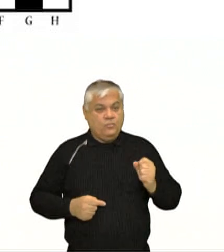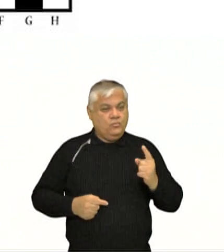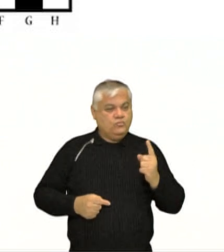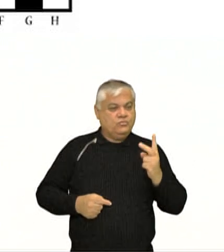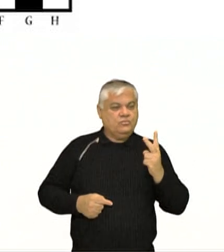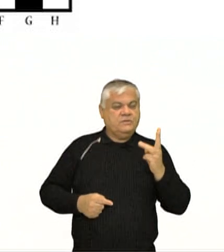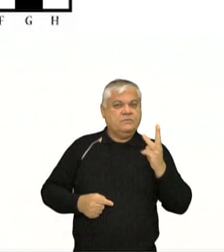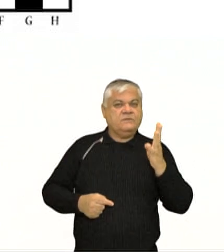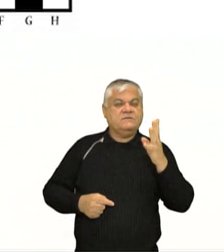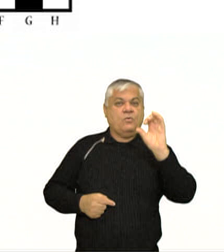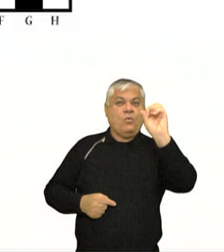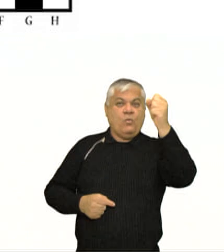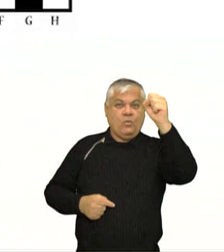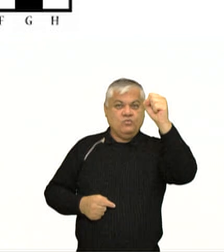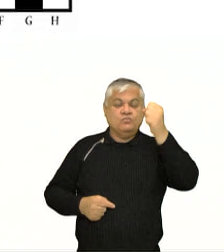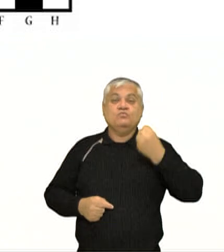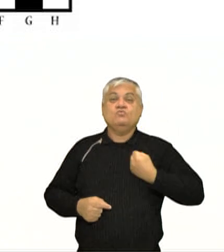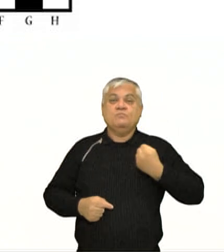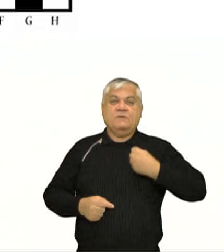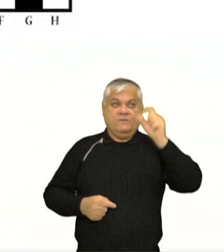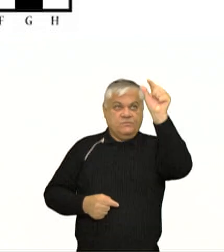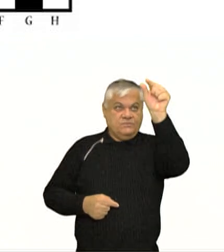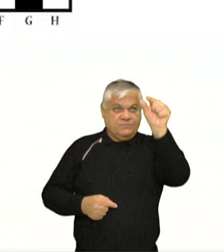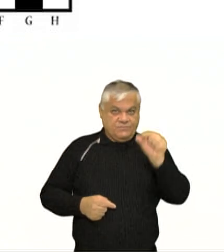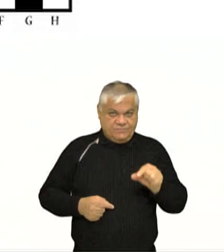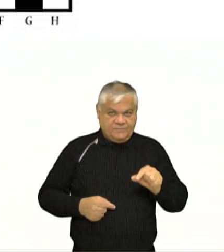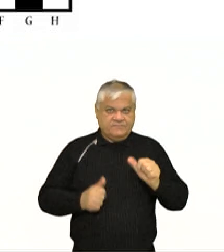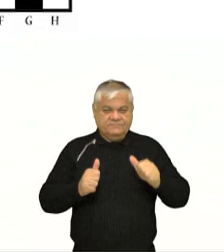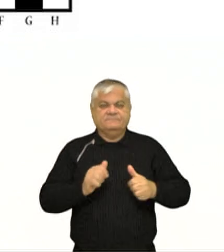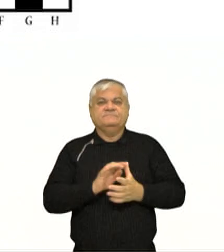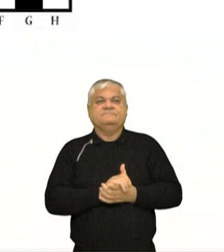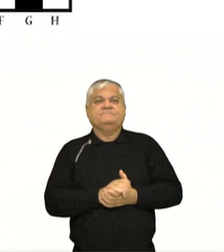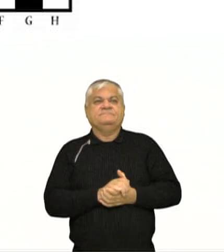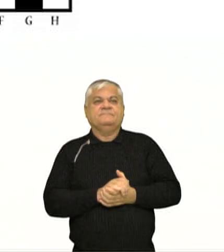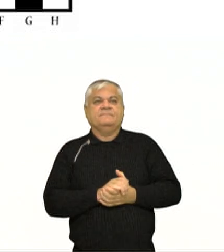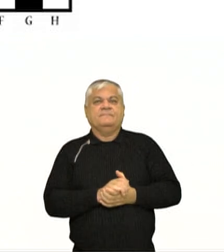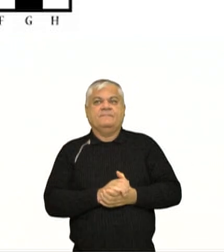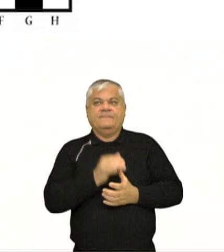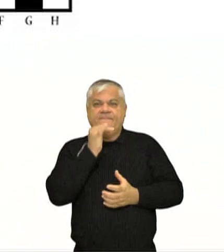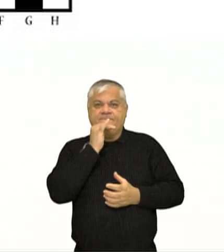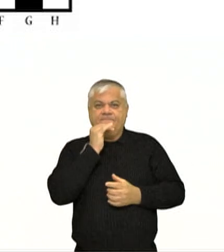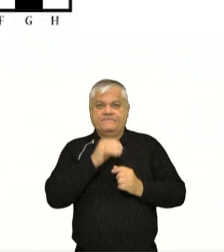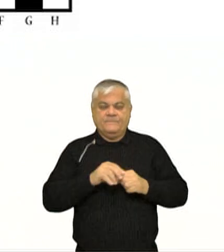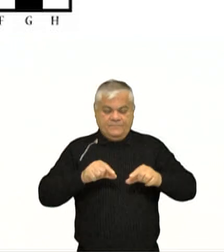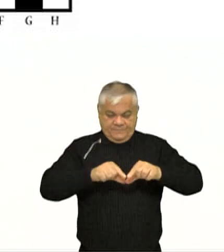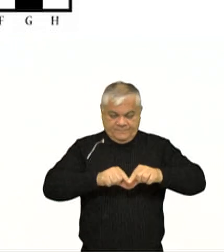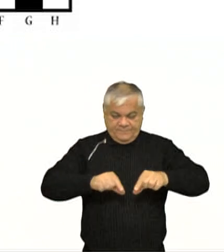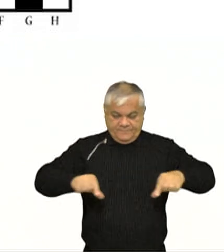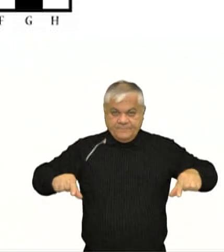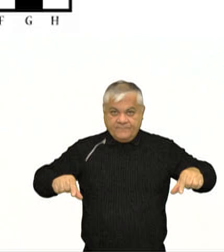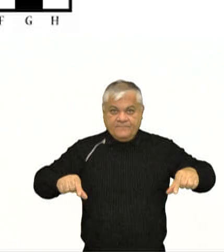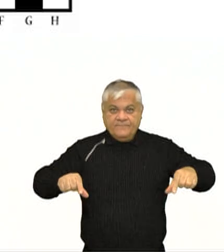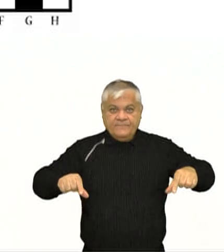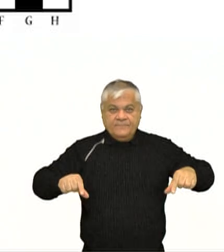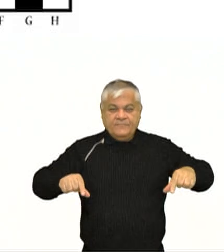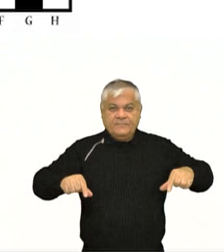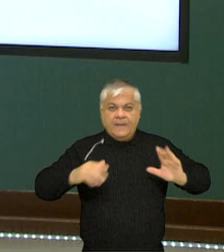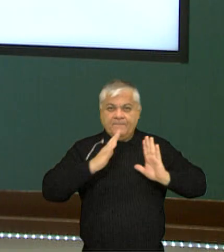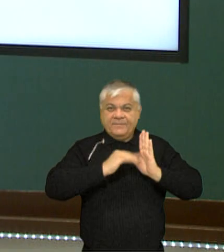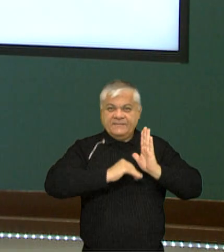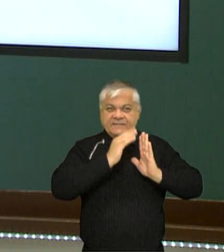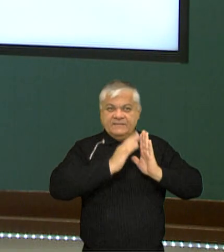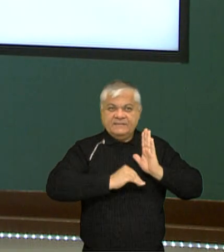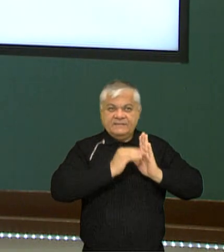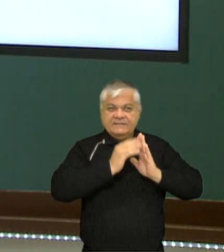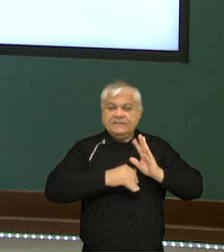para identificar as linhas. Então, se você começar a pintar esse quadrado aqui de escuro, ó, vai dar